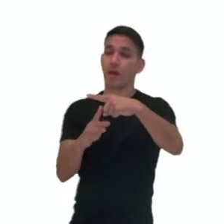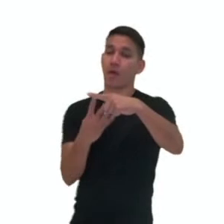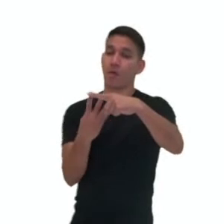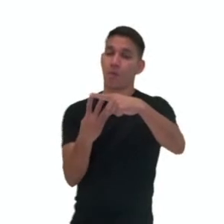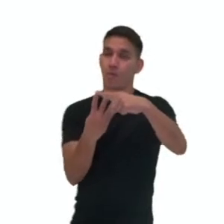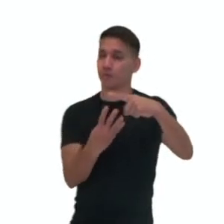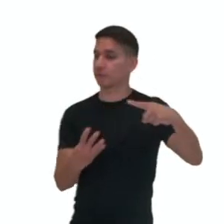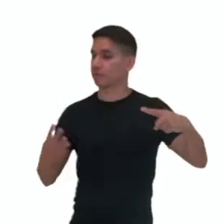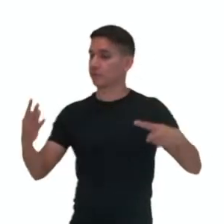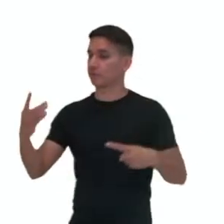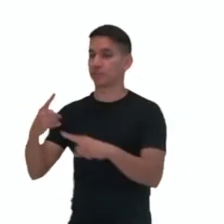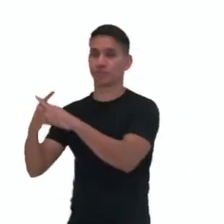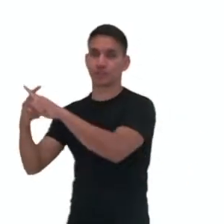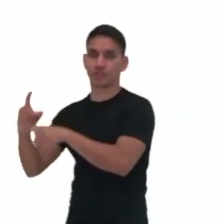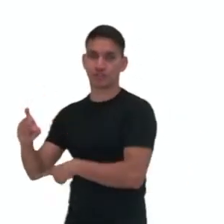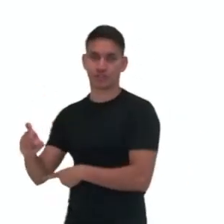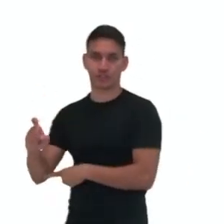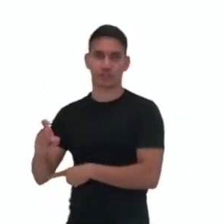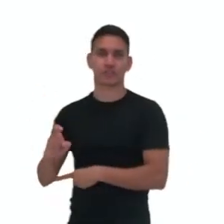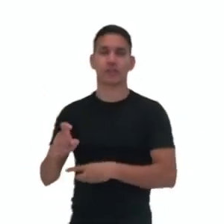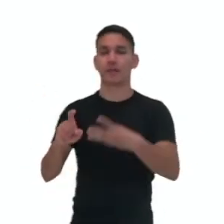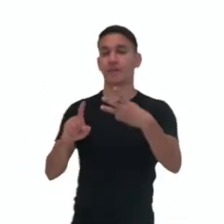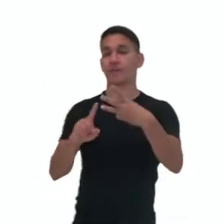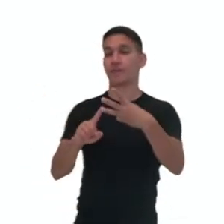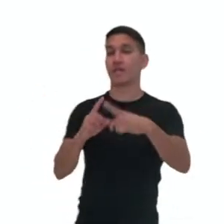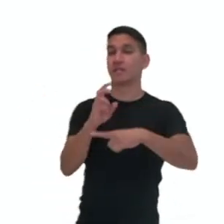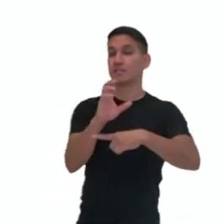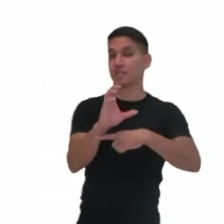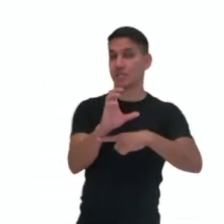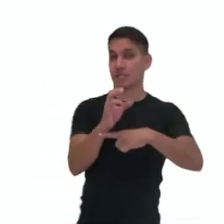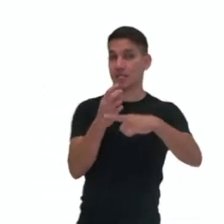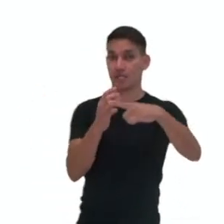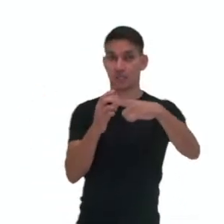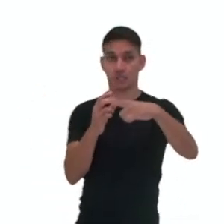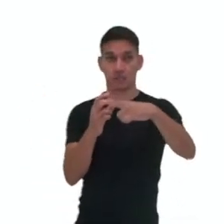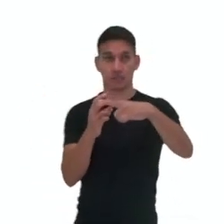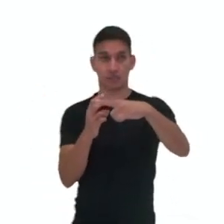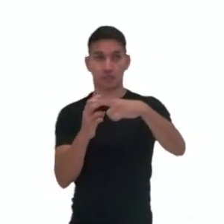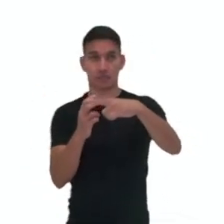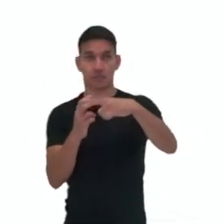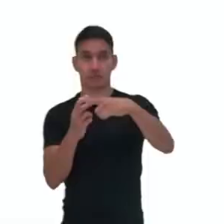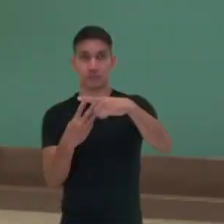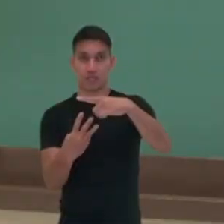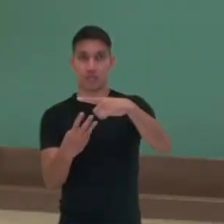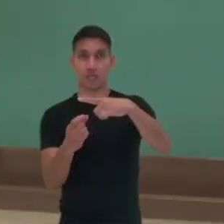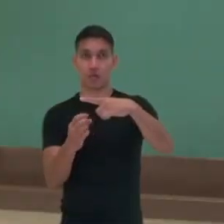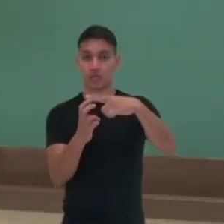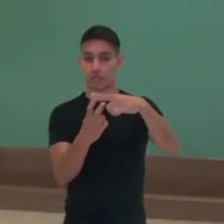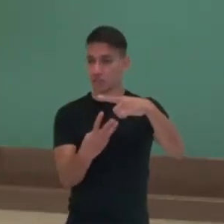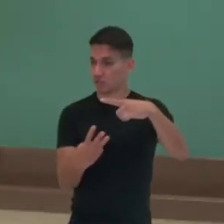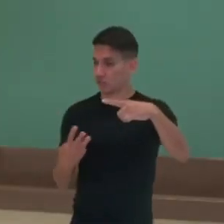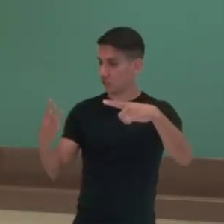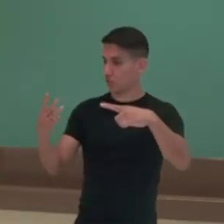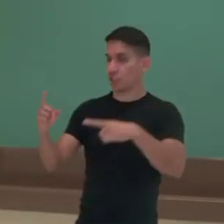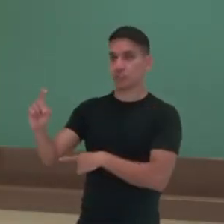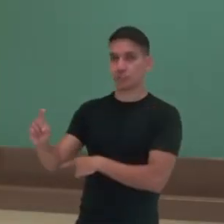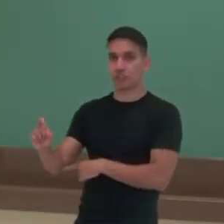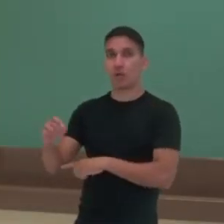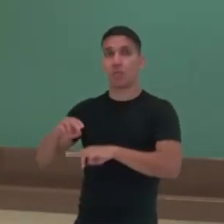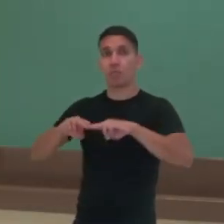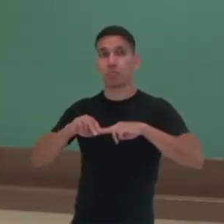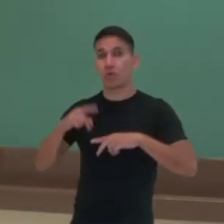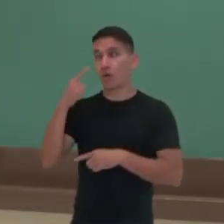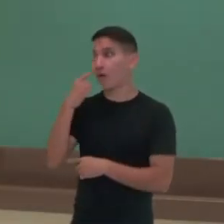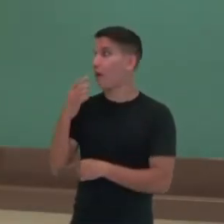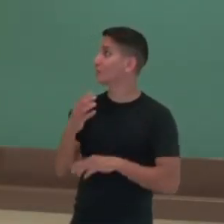4x. E C sobre 3 é igual a x. Isolando o C, nós temos que C é igual a